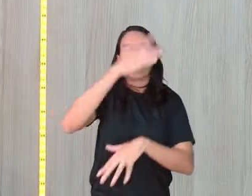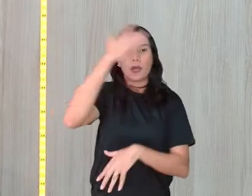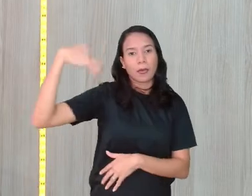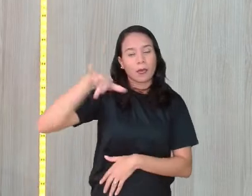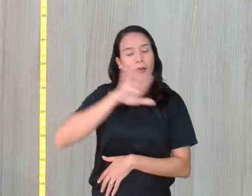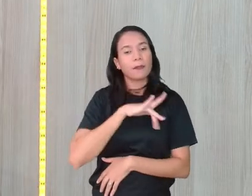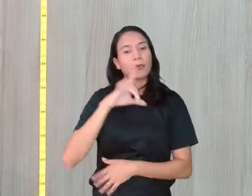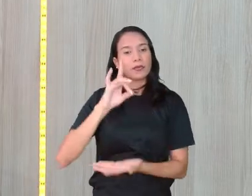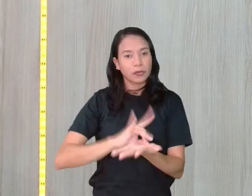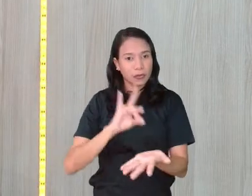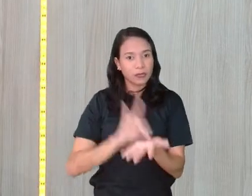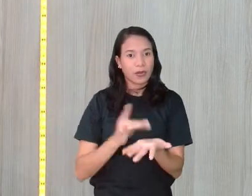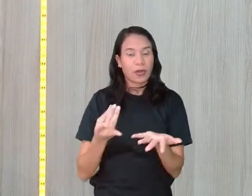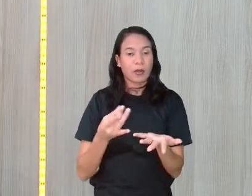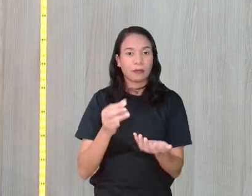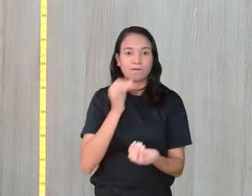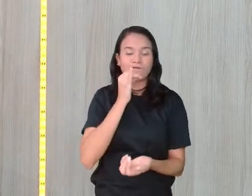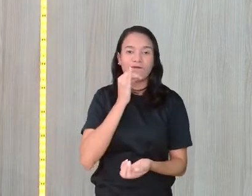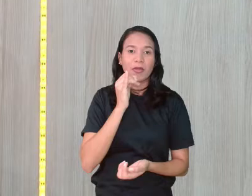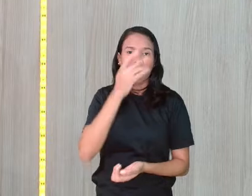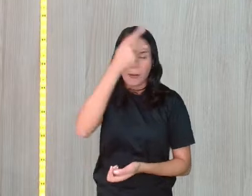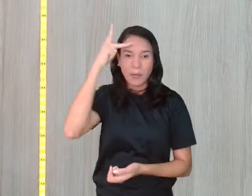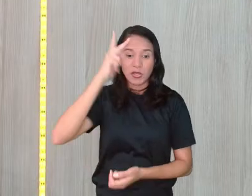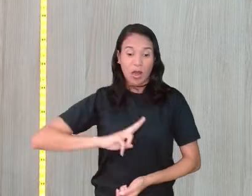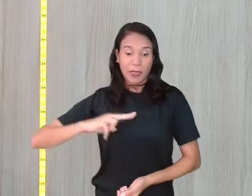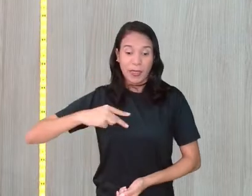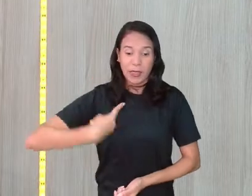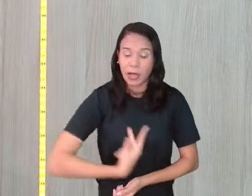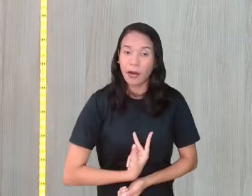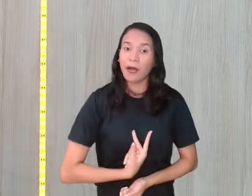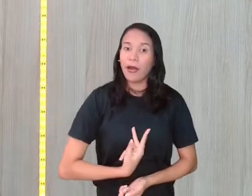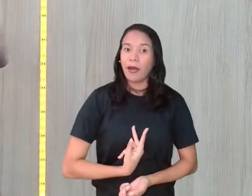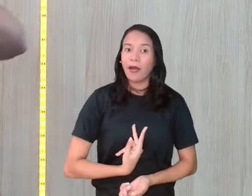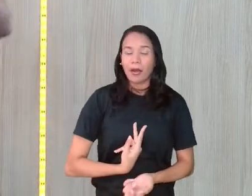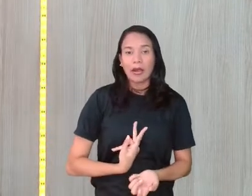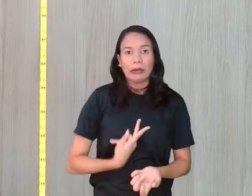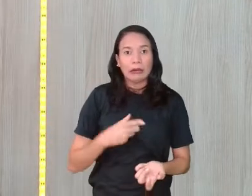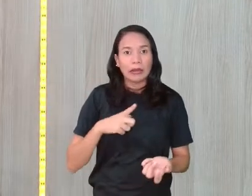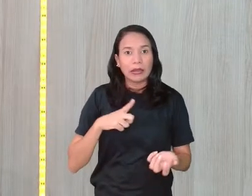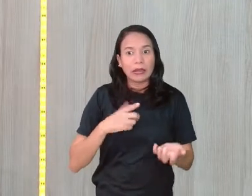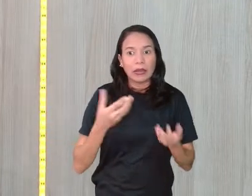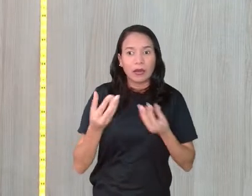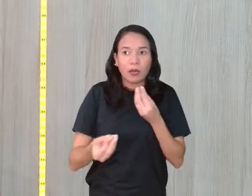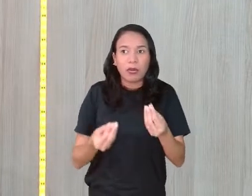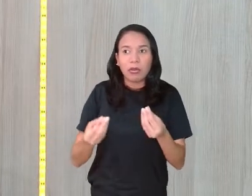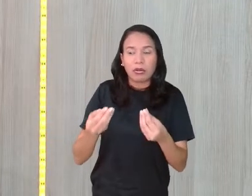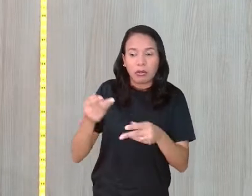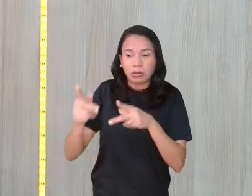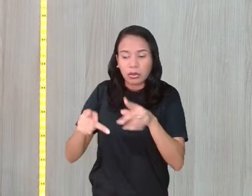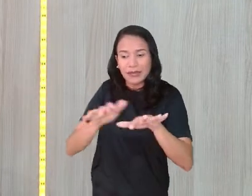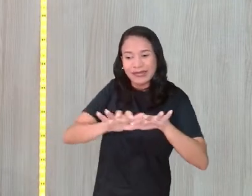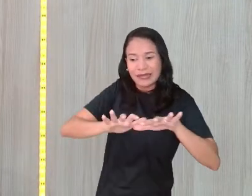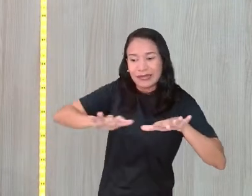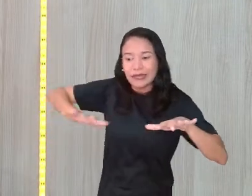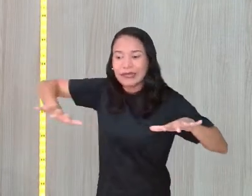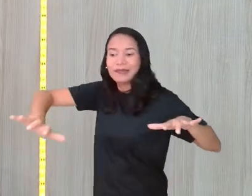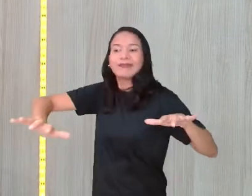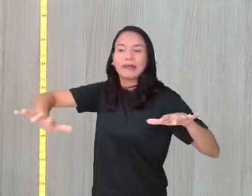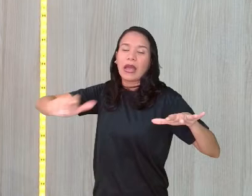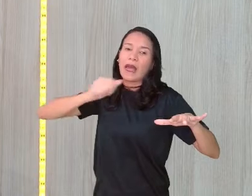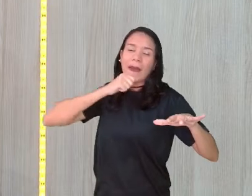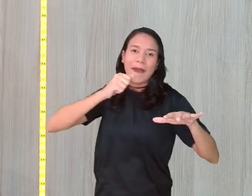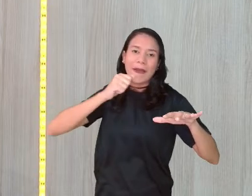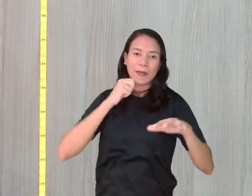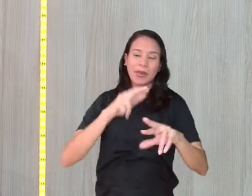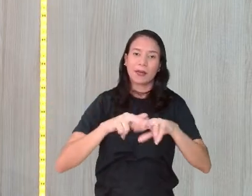né? As pessoas trans, por exemplo, né, que são pessoas que estão além da margem da sociedade,